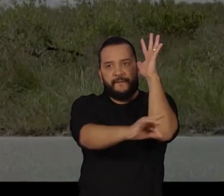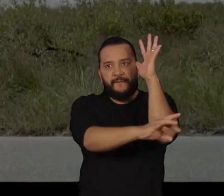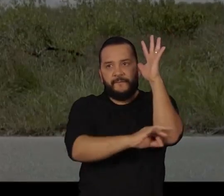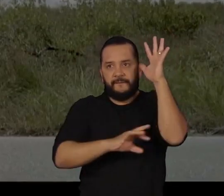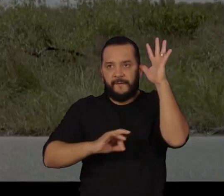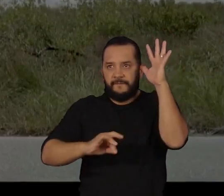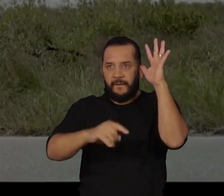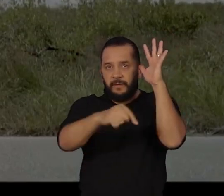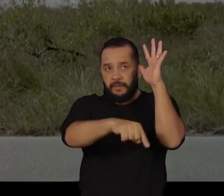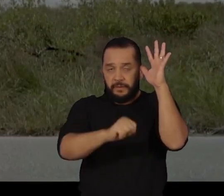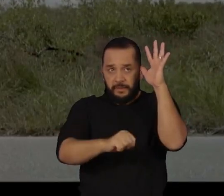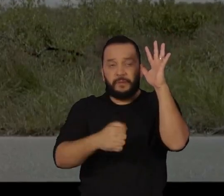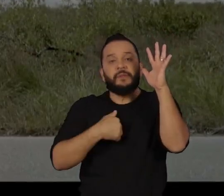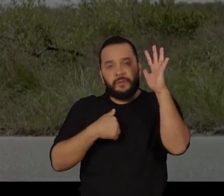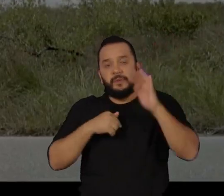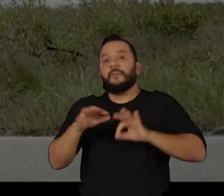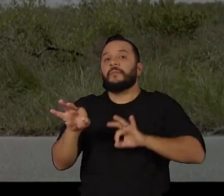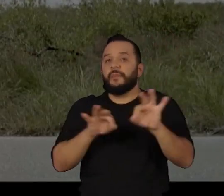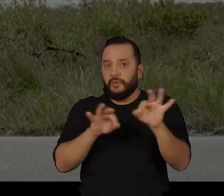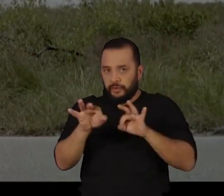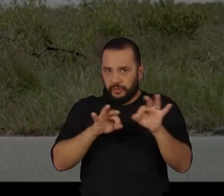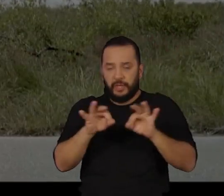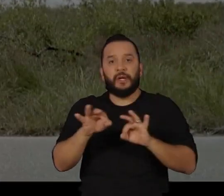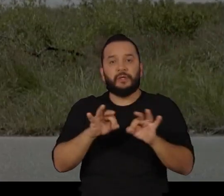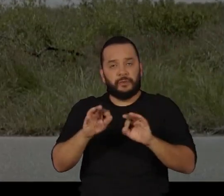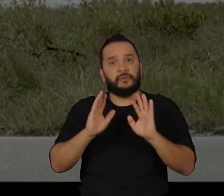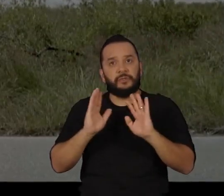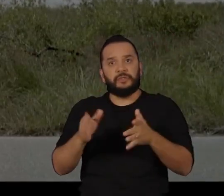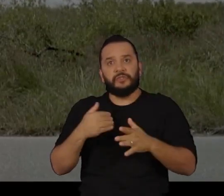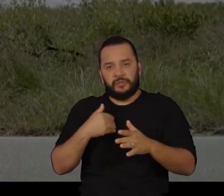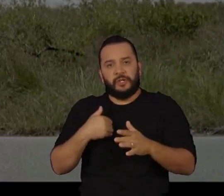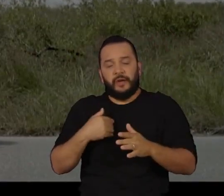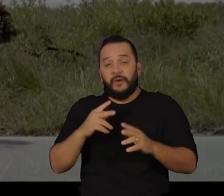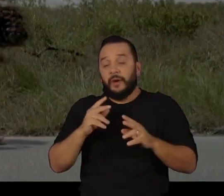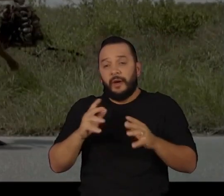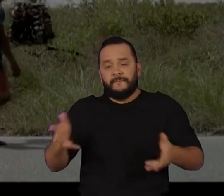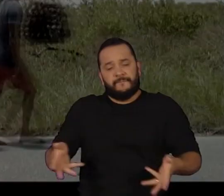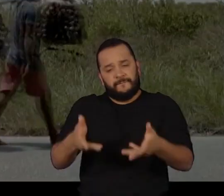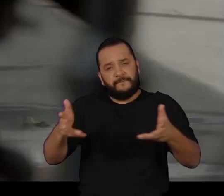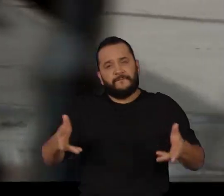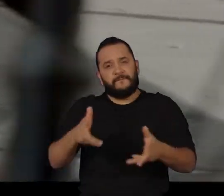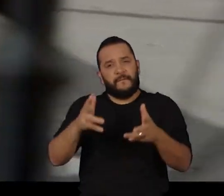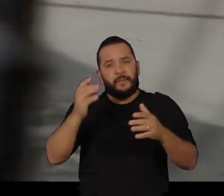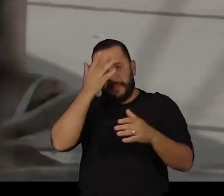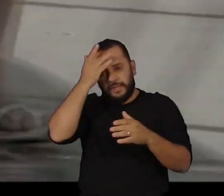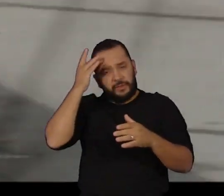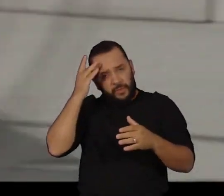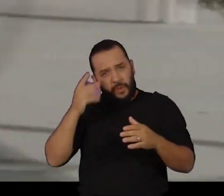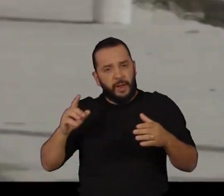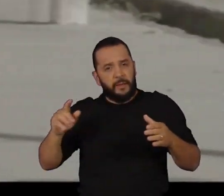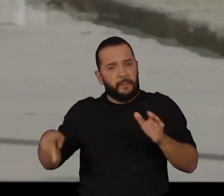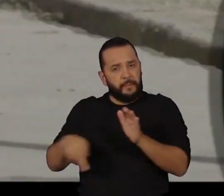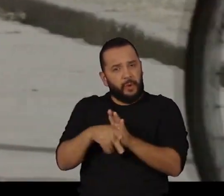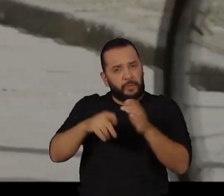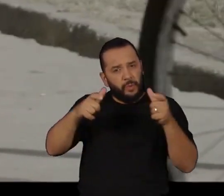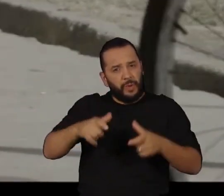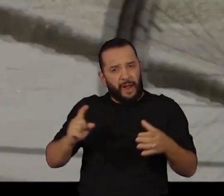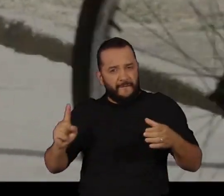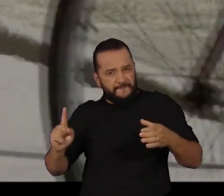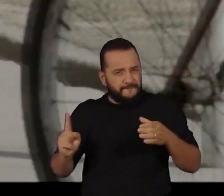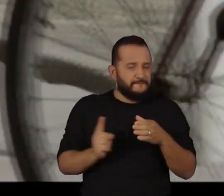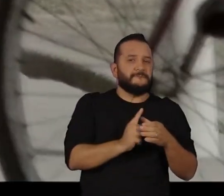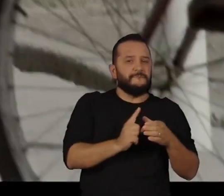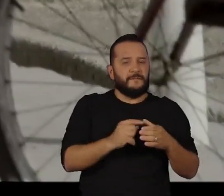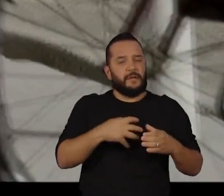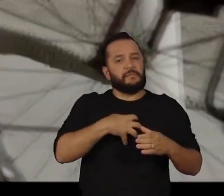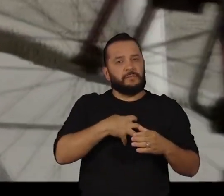ele fortalece o pertencimento das pessoas ao lugar e na relação deles com o ecossistema. Então, eu acho que isso,